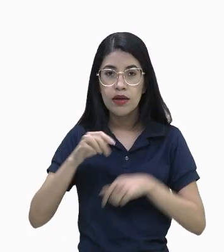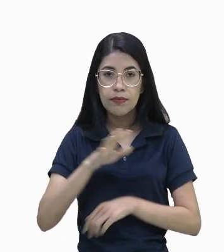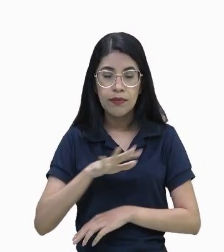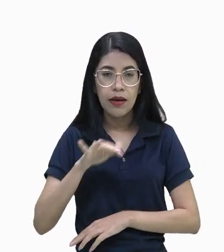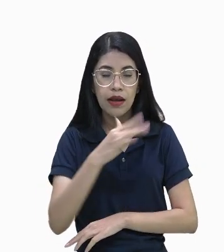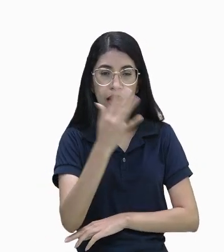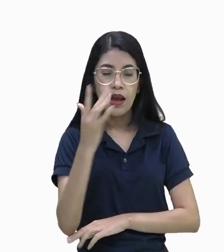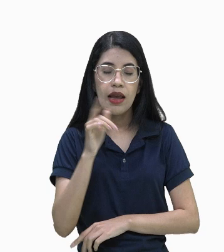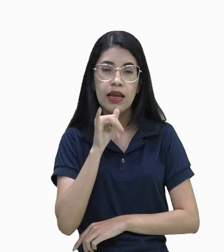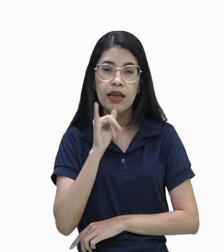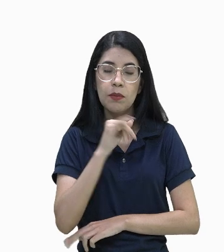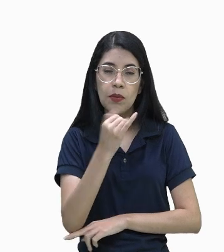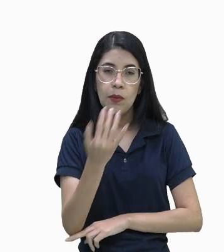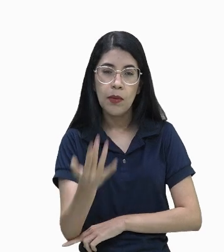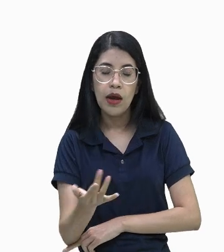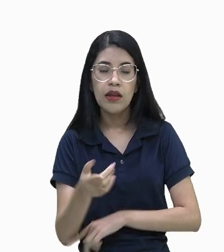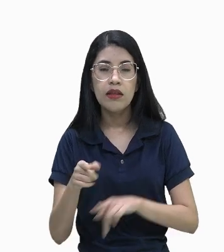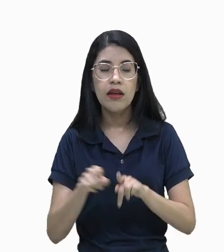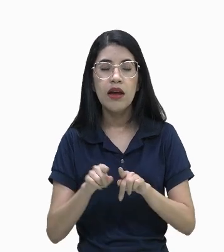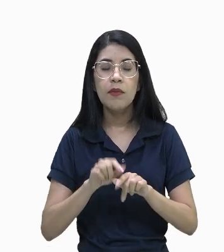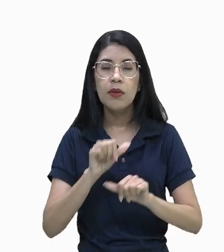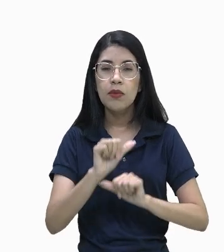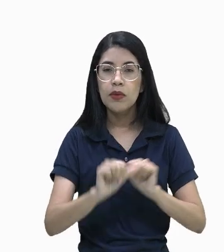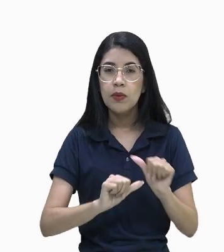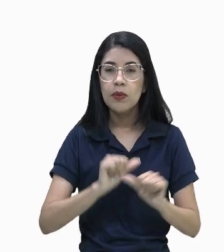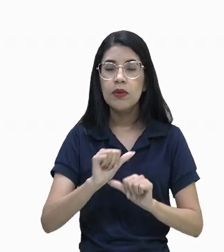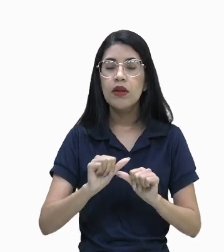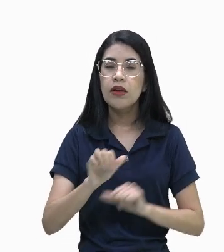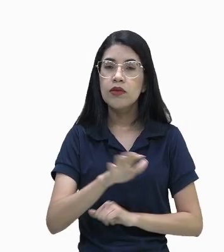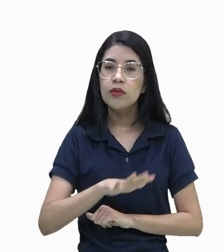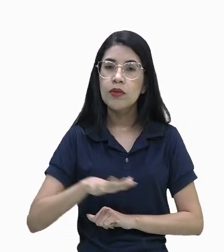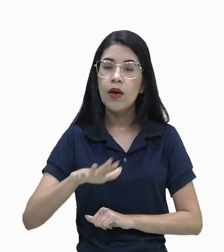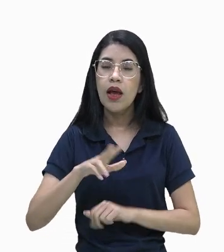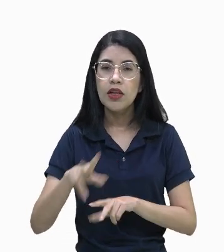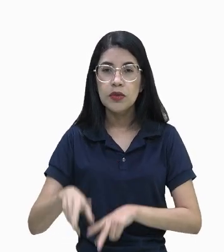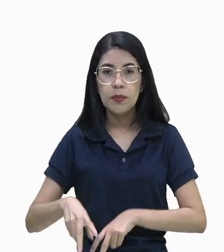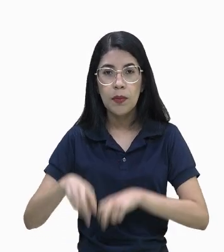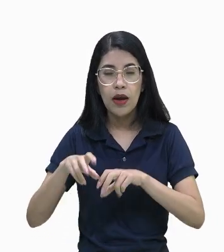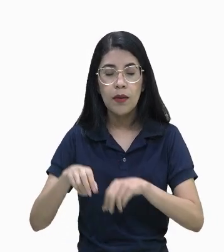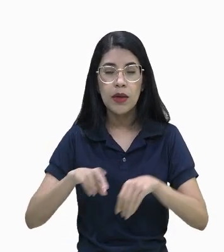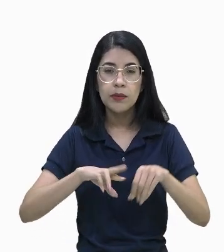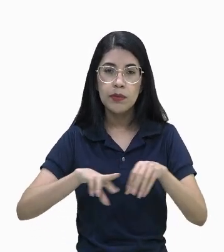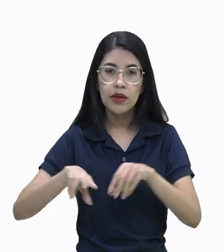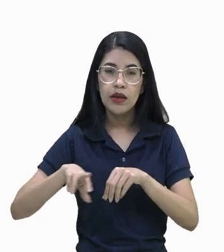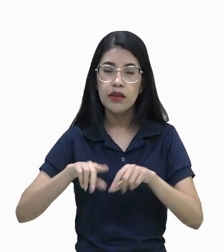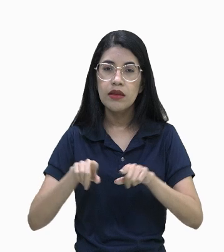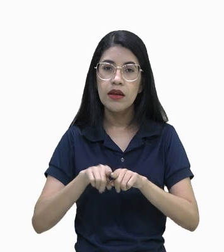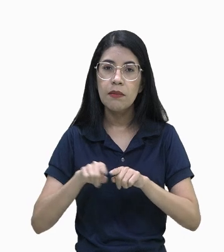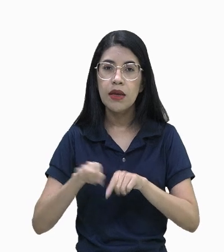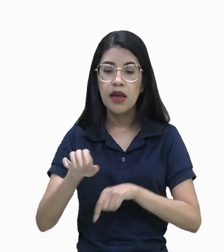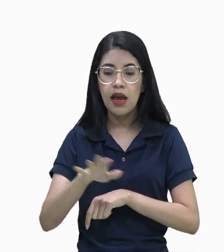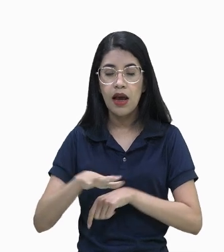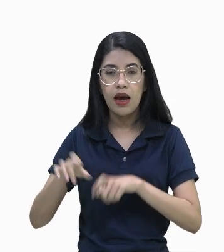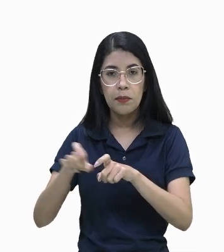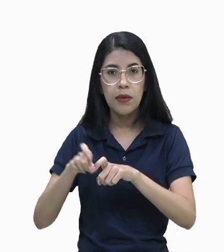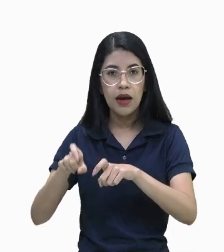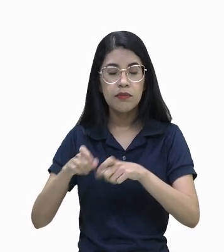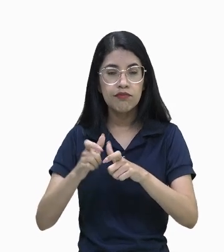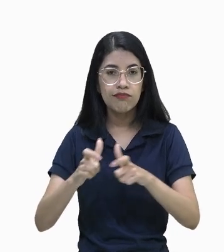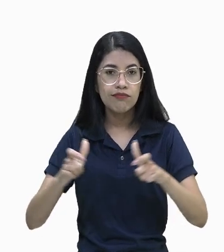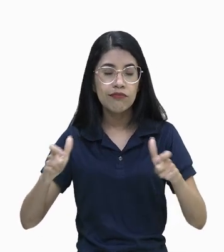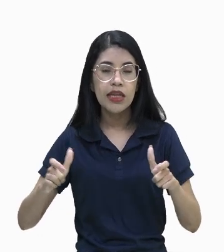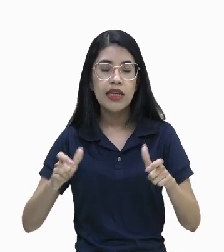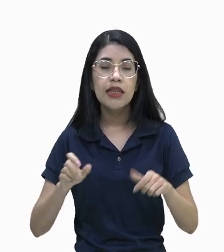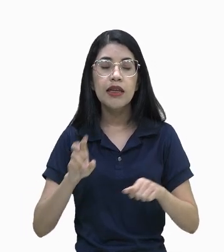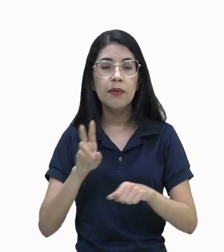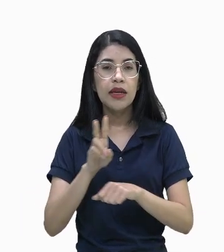desmatamentos, modificações de terrenos, extração de minérios, expansão de áreas cultivadas e criação de animais para o consumo,